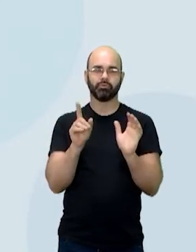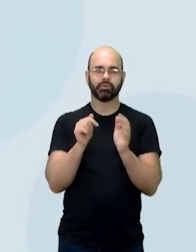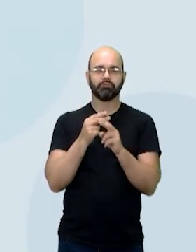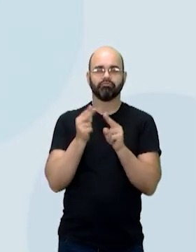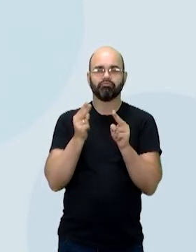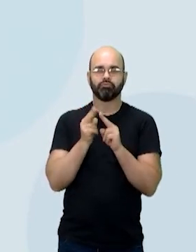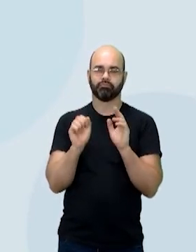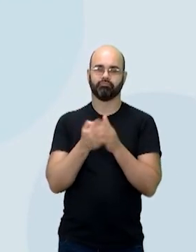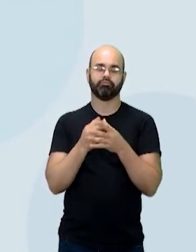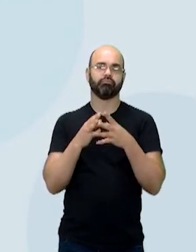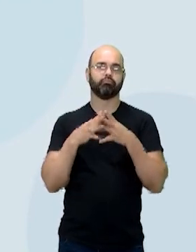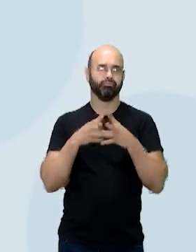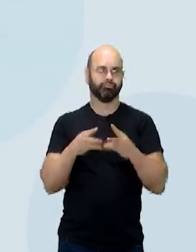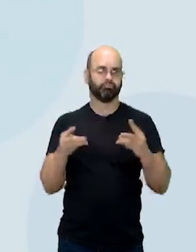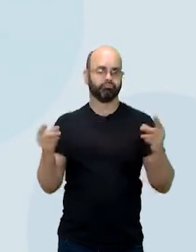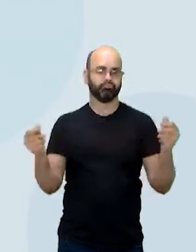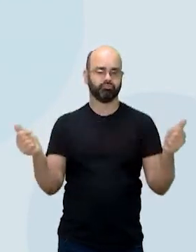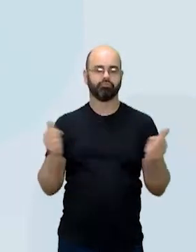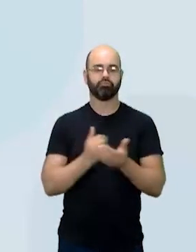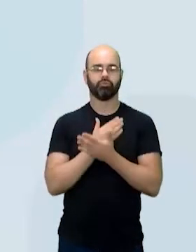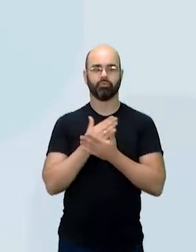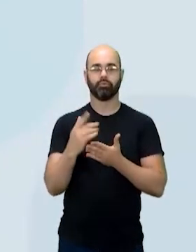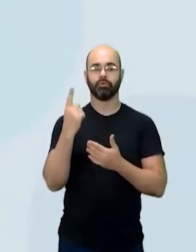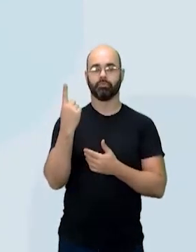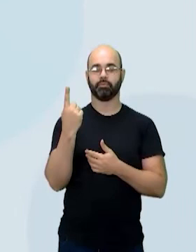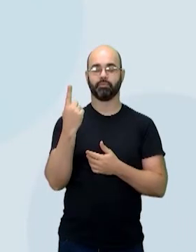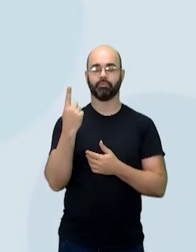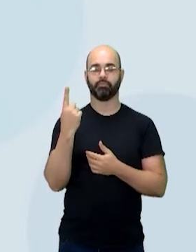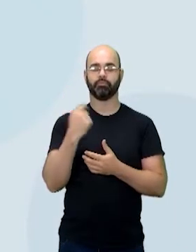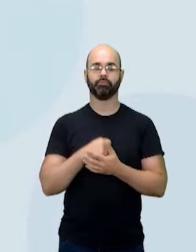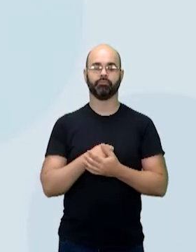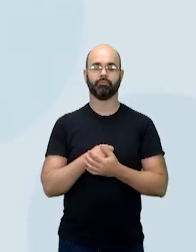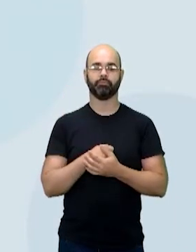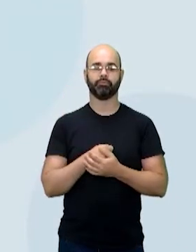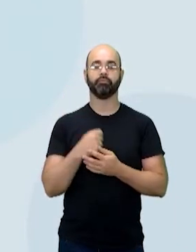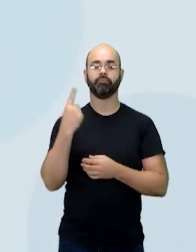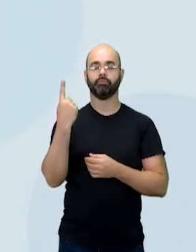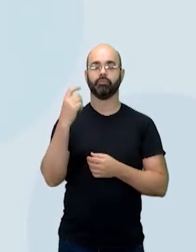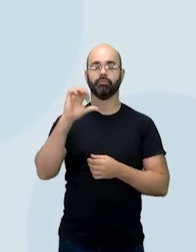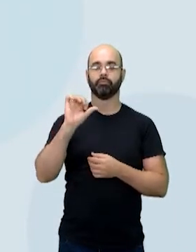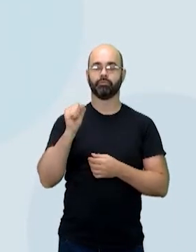ela é declarada proibida, tá? E em